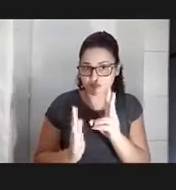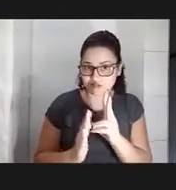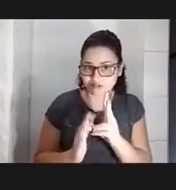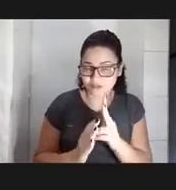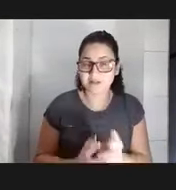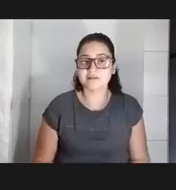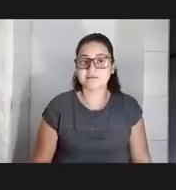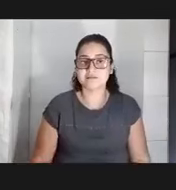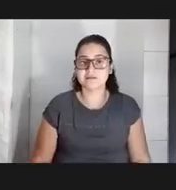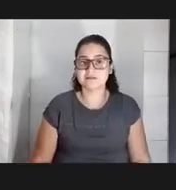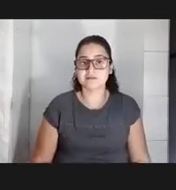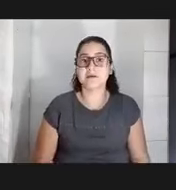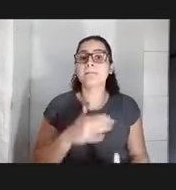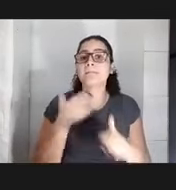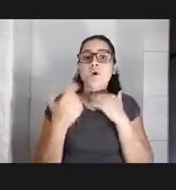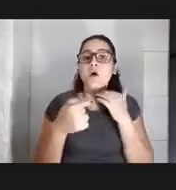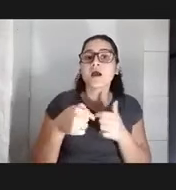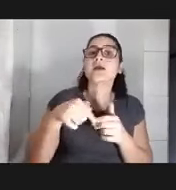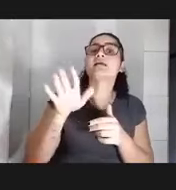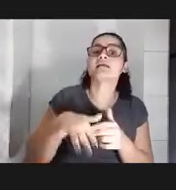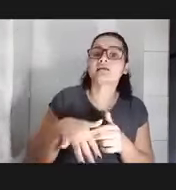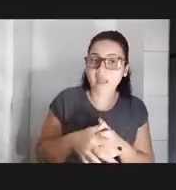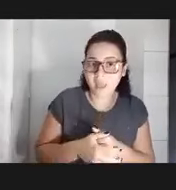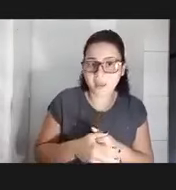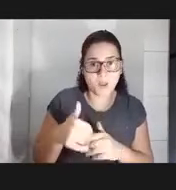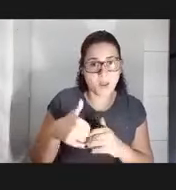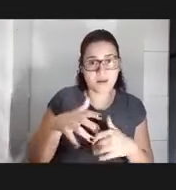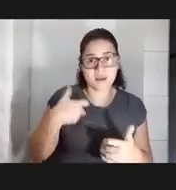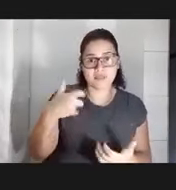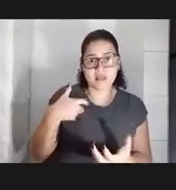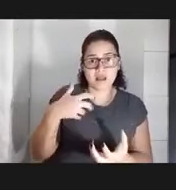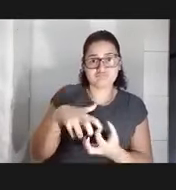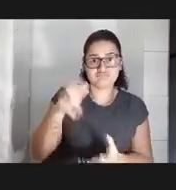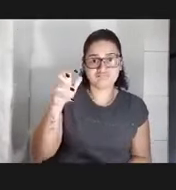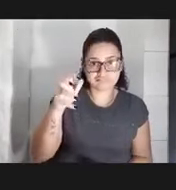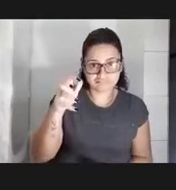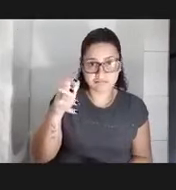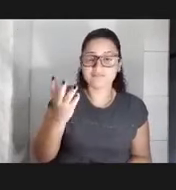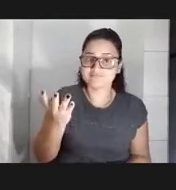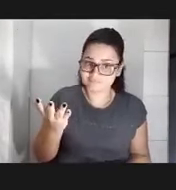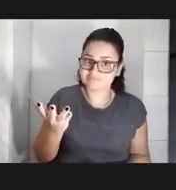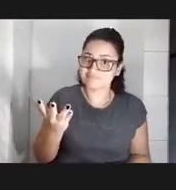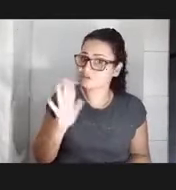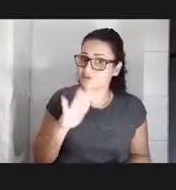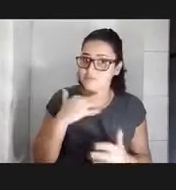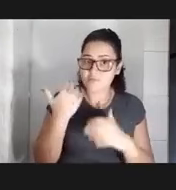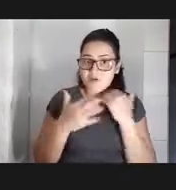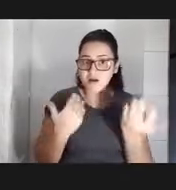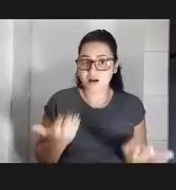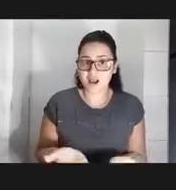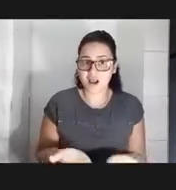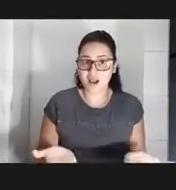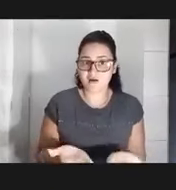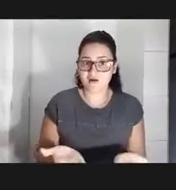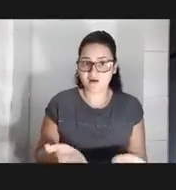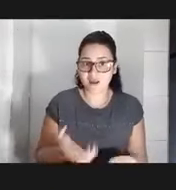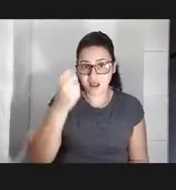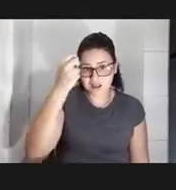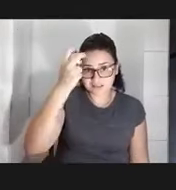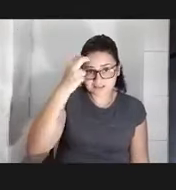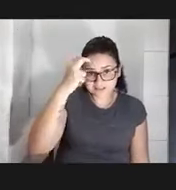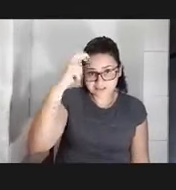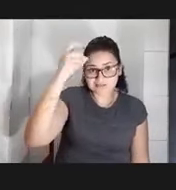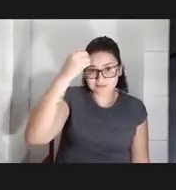está morrendo? São os mais velhos, são a fonte de sabedoria destes povos. Então, não é só